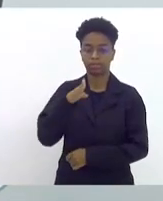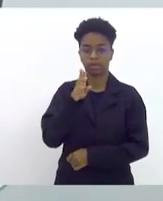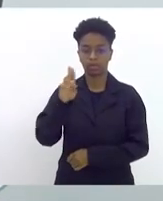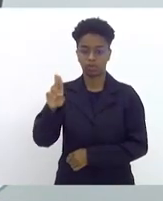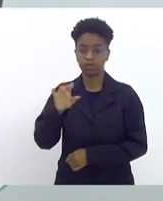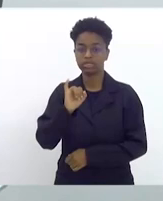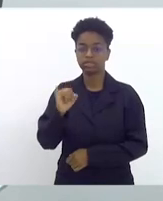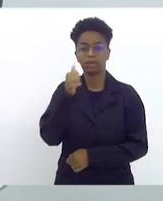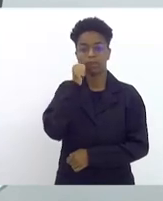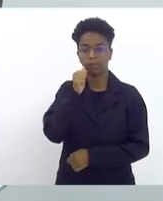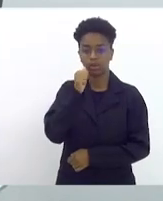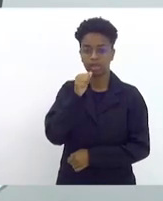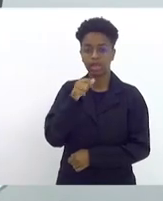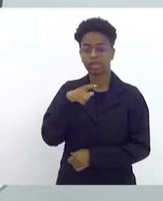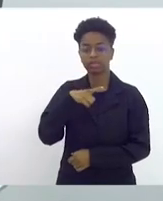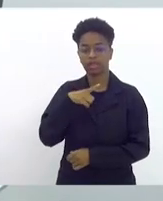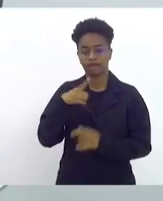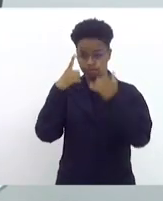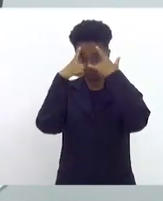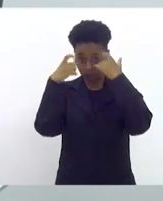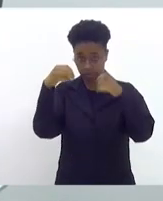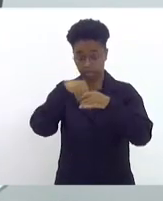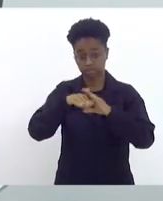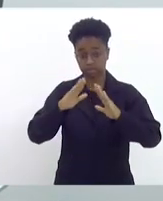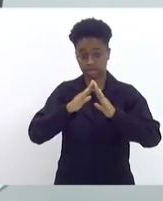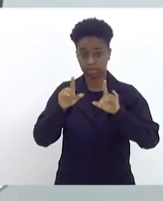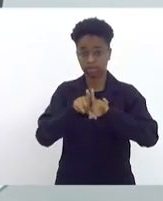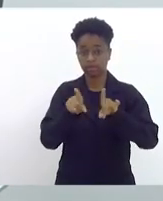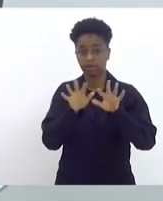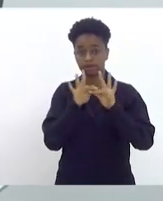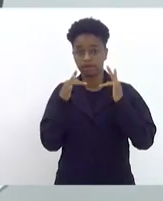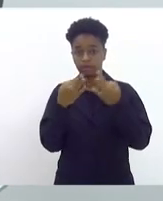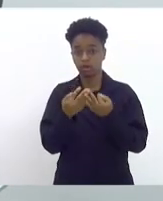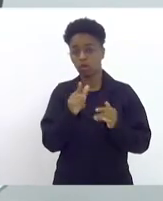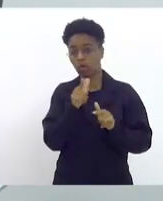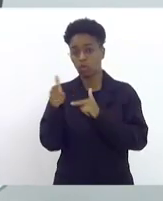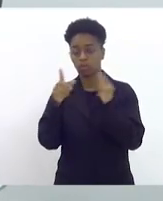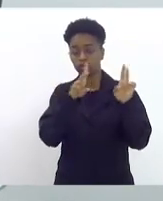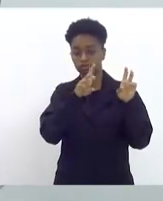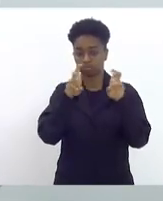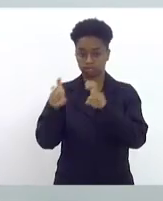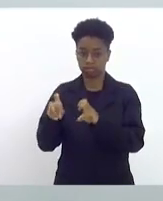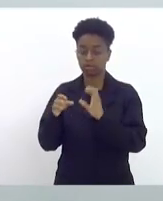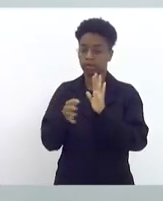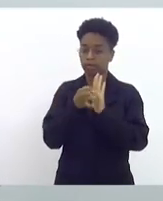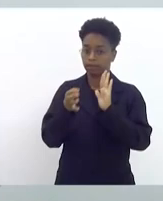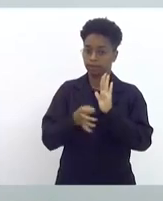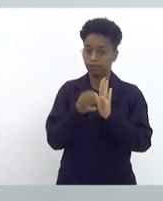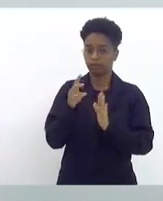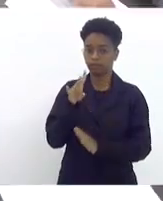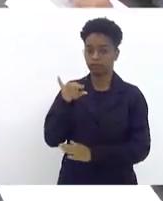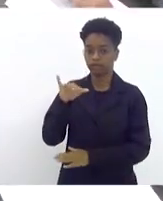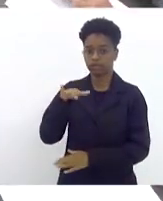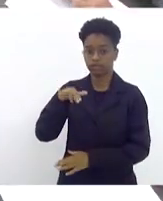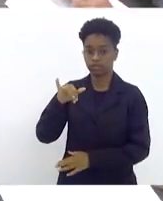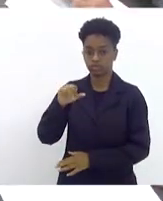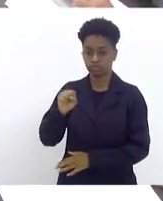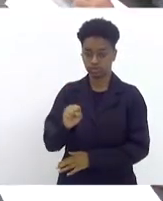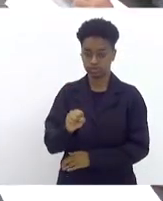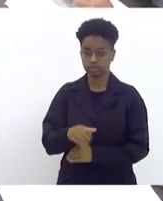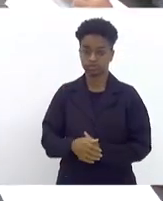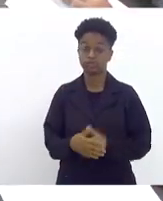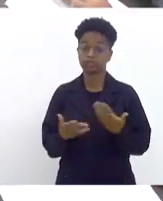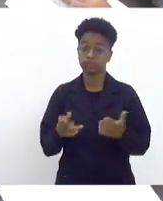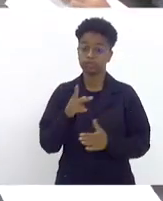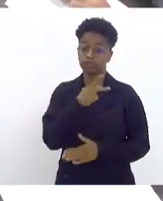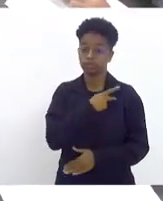mulheres em situação de violência doméstica e familiar e da outras providências para parecer relator Deputado Vinícius cozzolino senhor